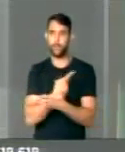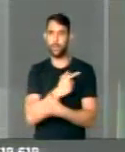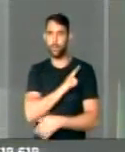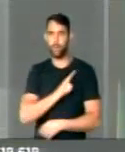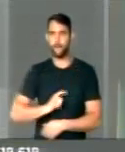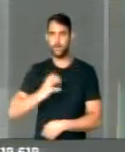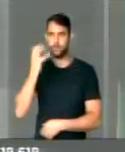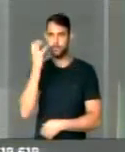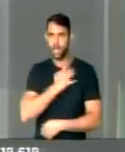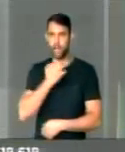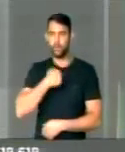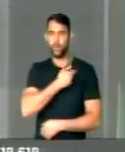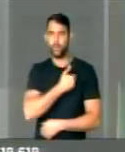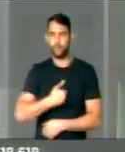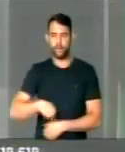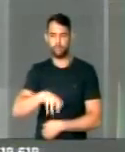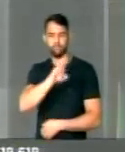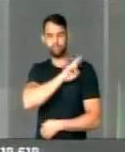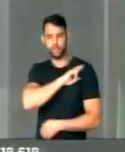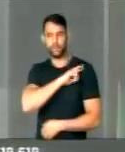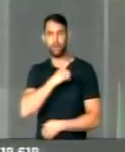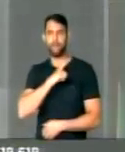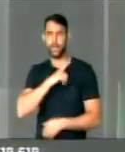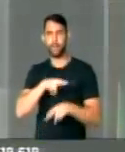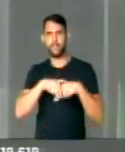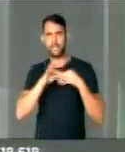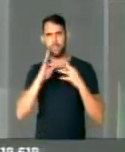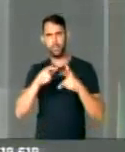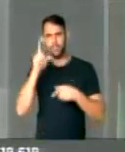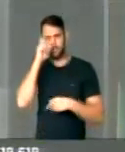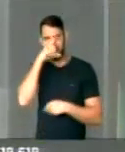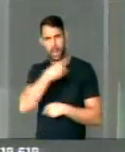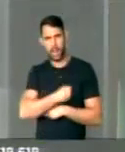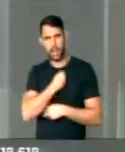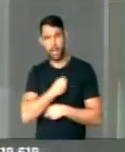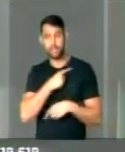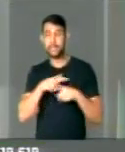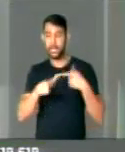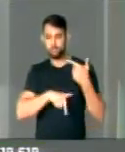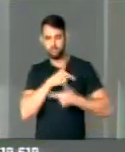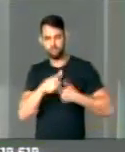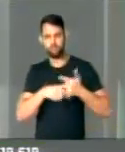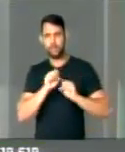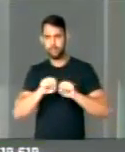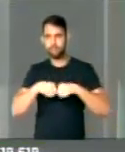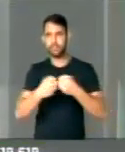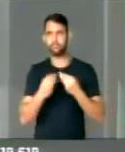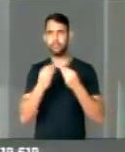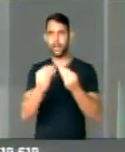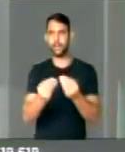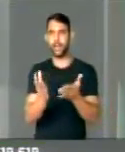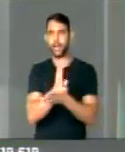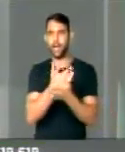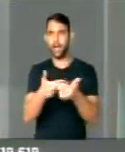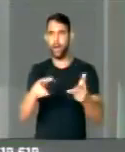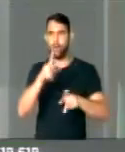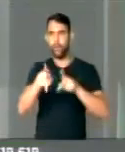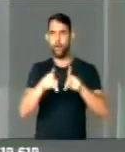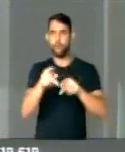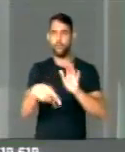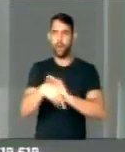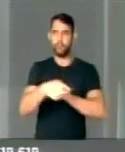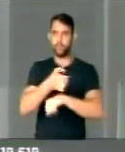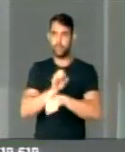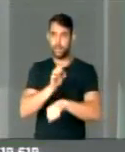governo sério, um governo responsável, que apesar de todas as dificuldades, tem muitas entregas para oferecer ao povo do